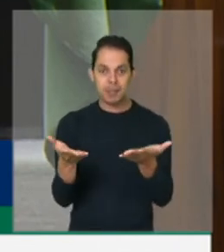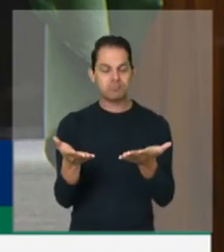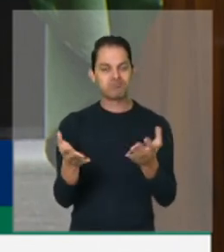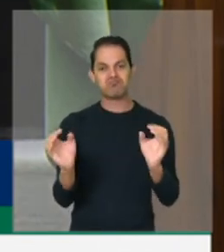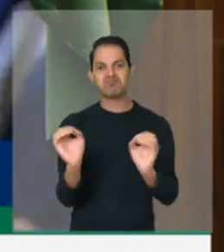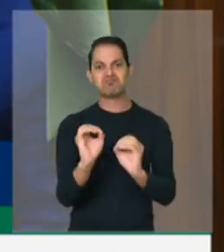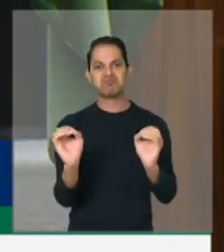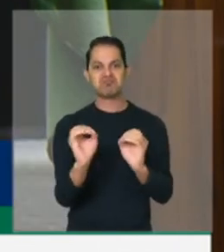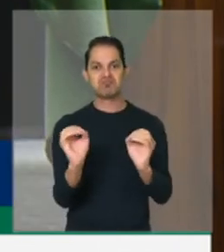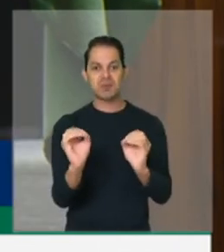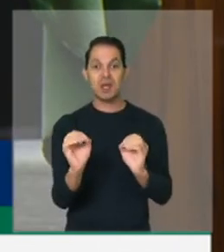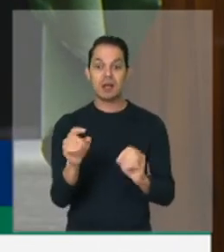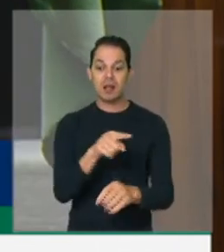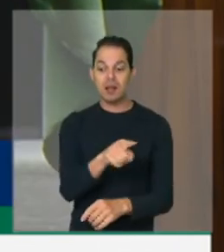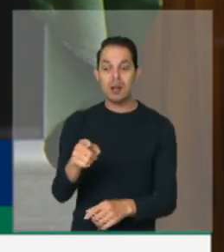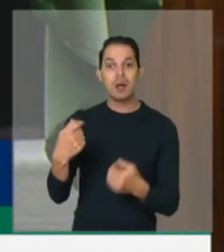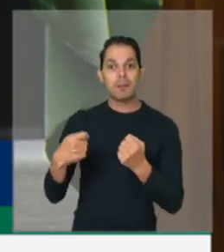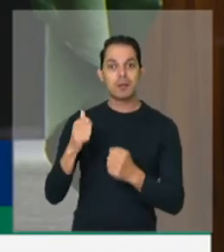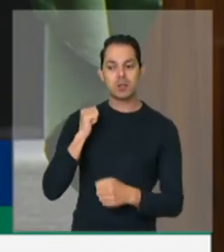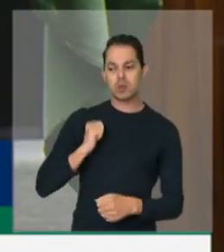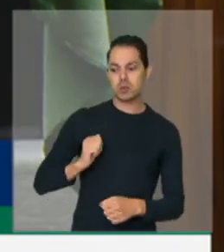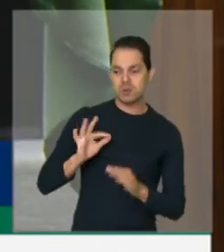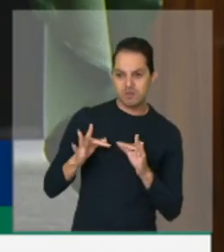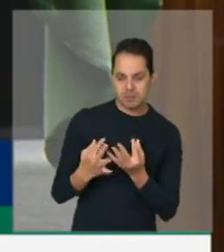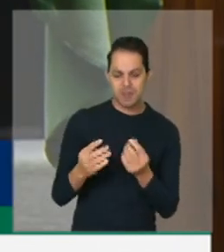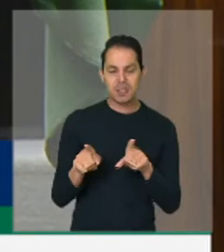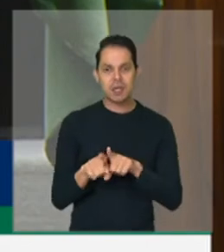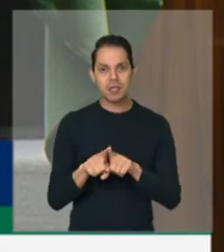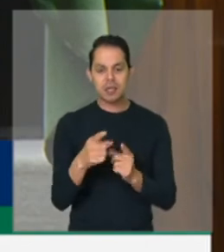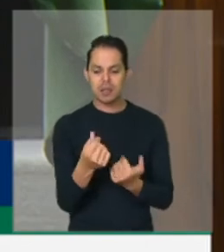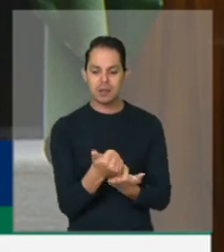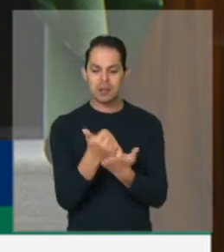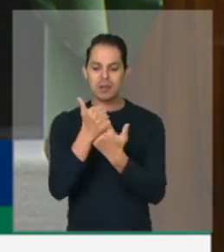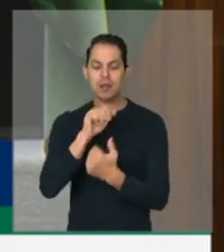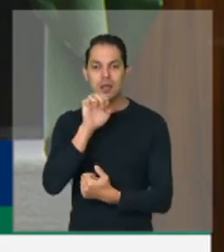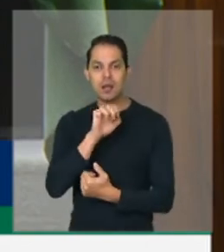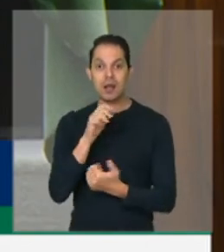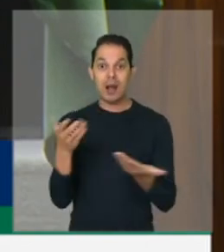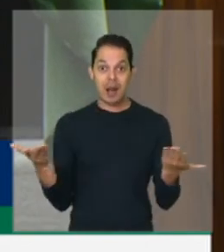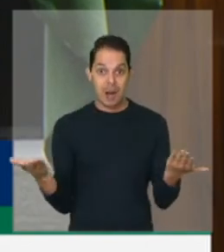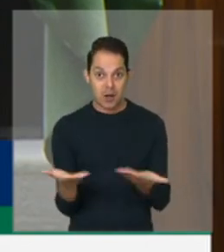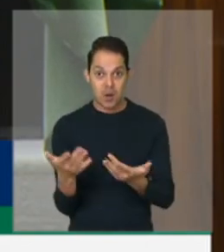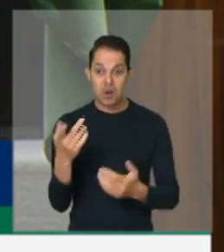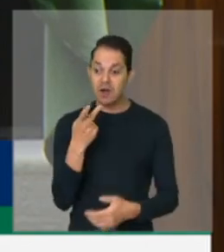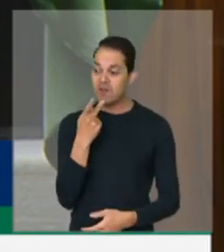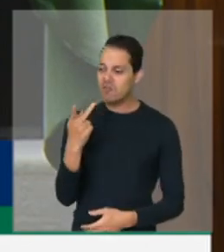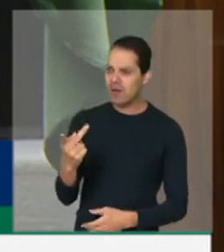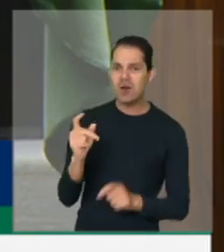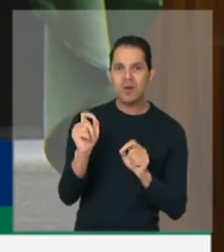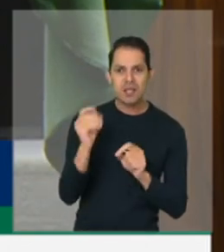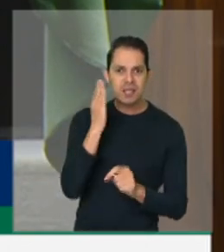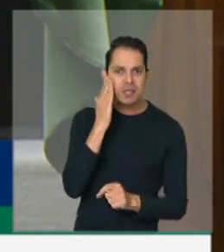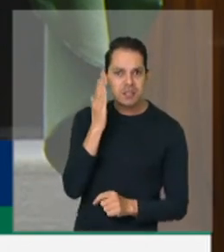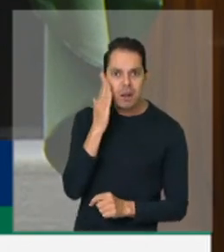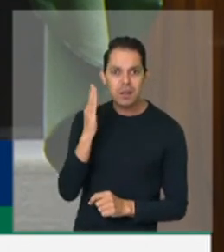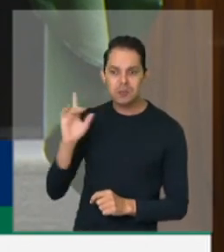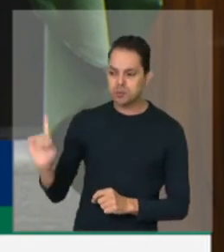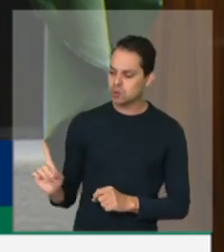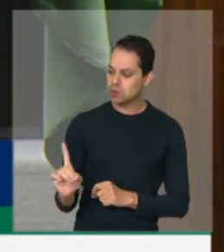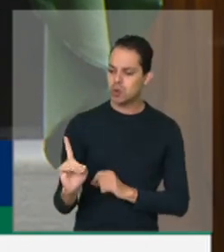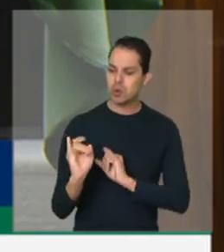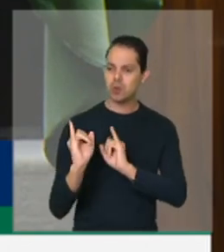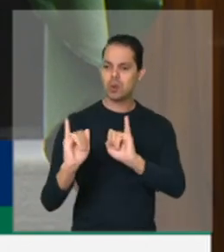do Bolsa Família e do auxílio emergencial. E está dizendo agora, sabe o quê? Que depois